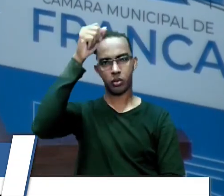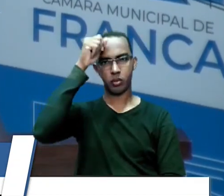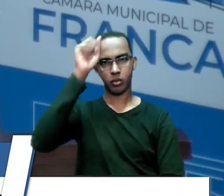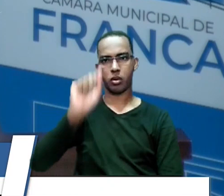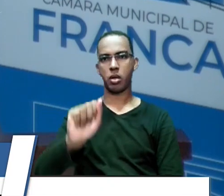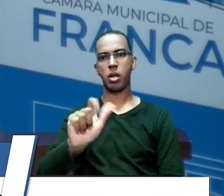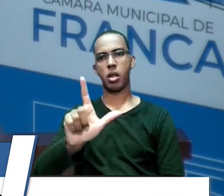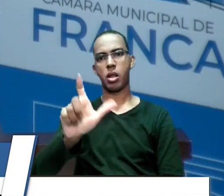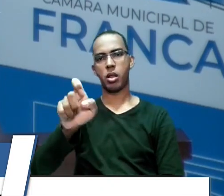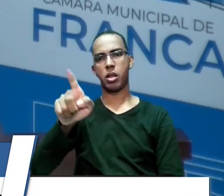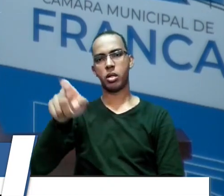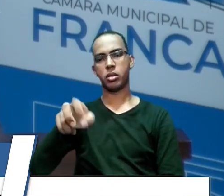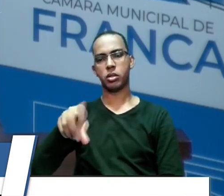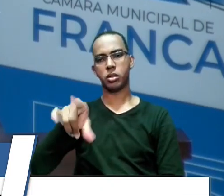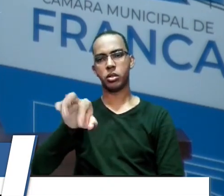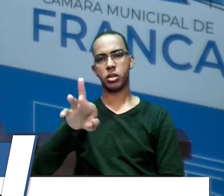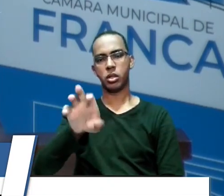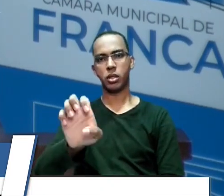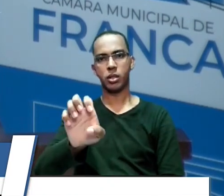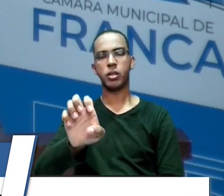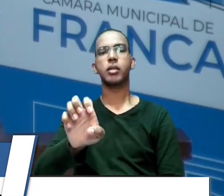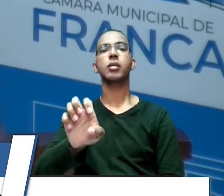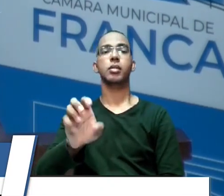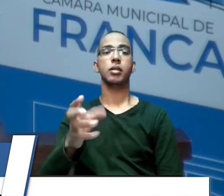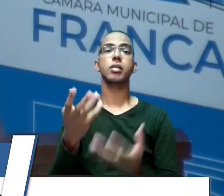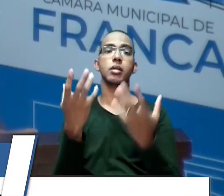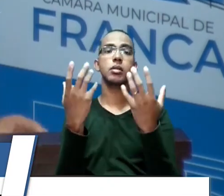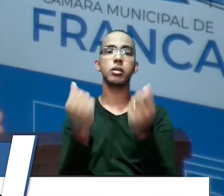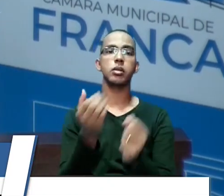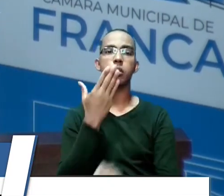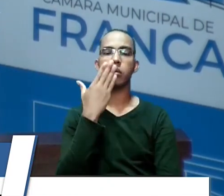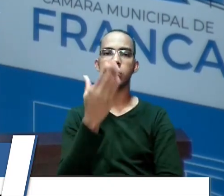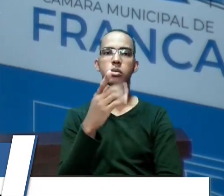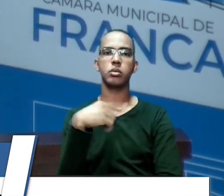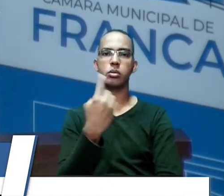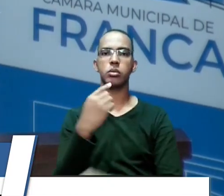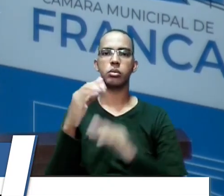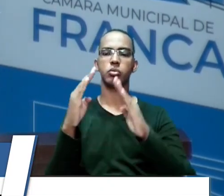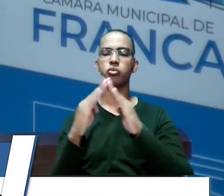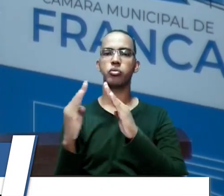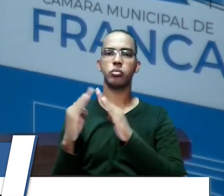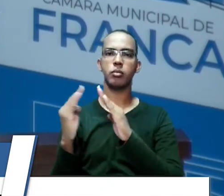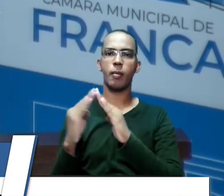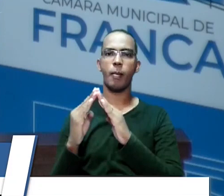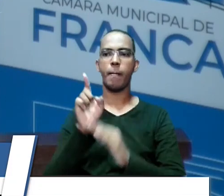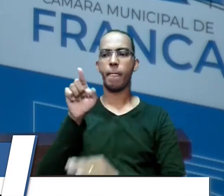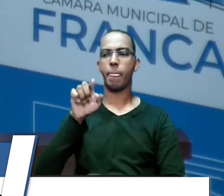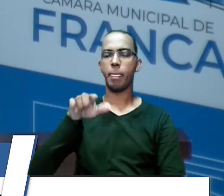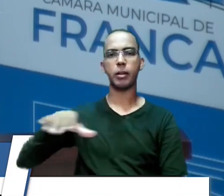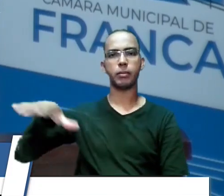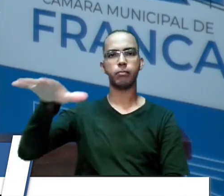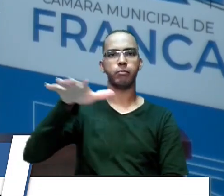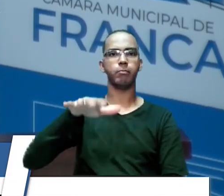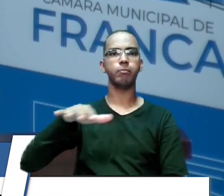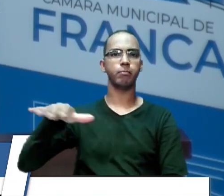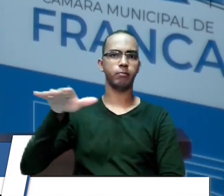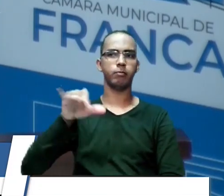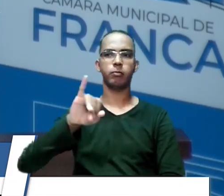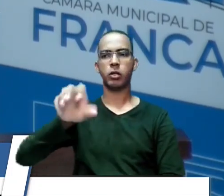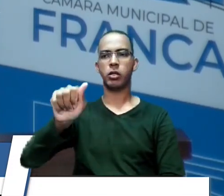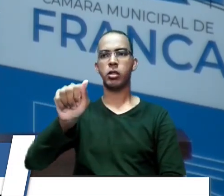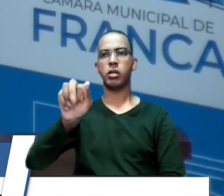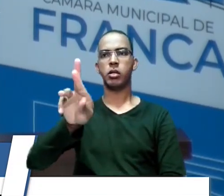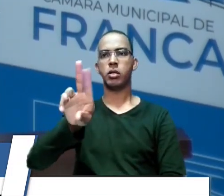tem atendido os pedidos dos moradores ali da região do Jardim